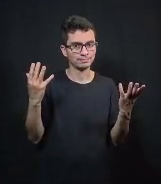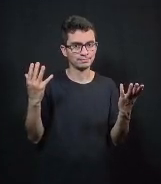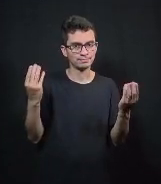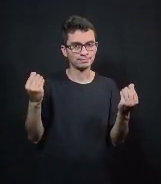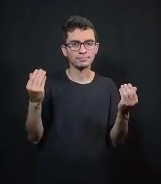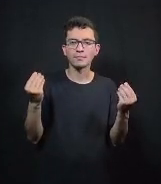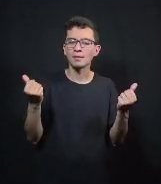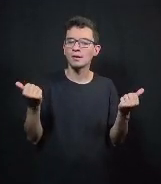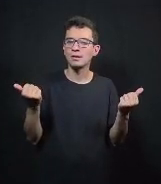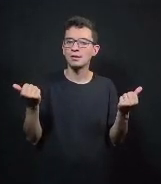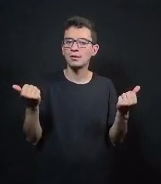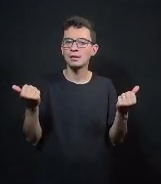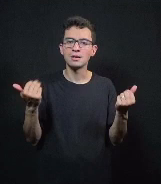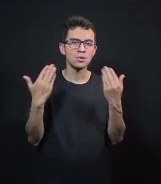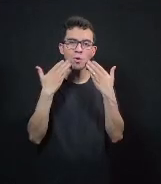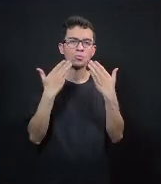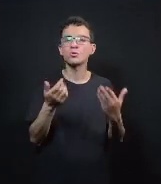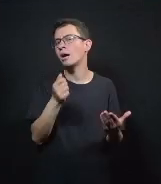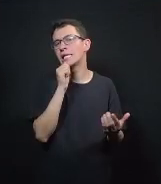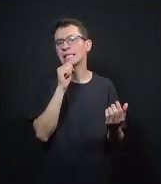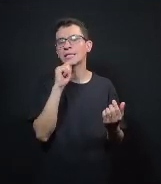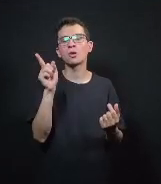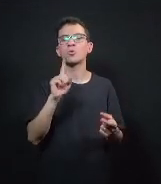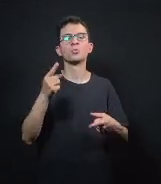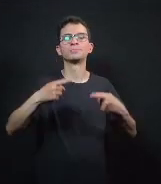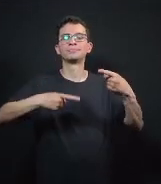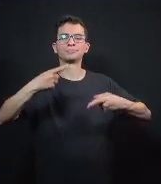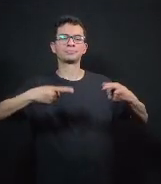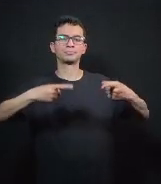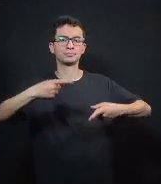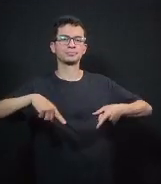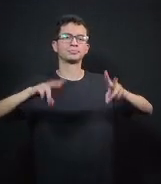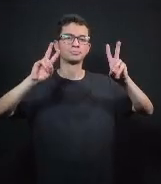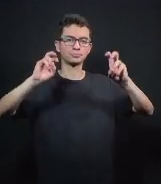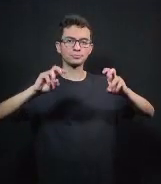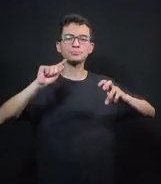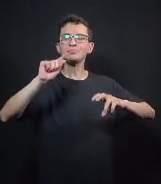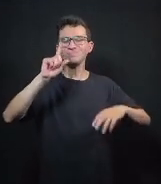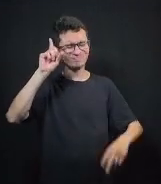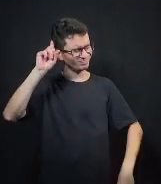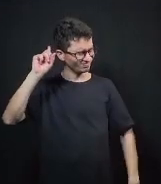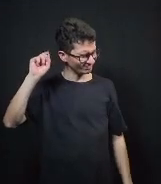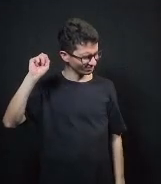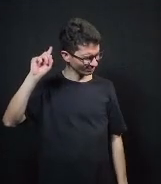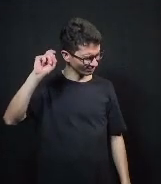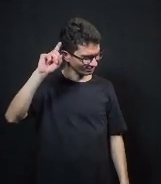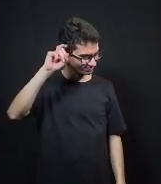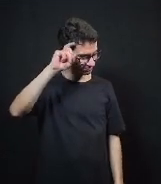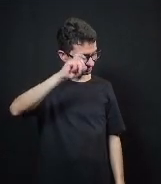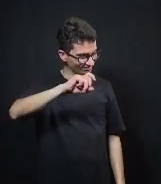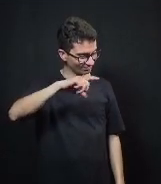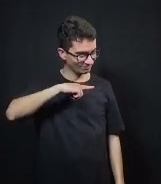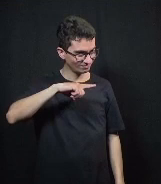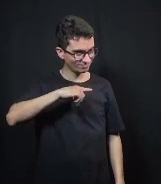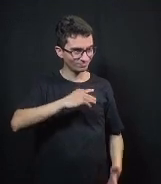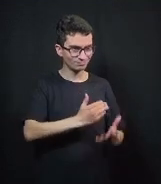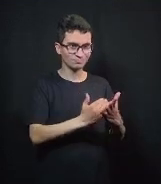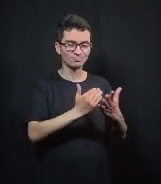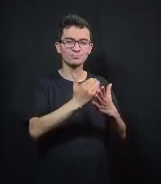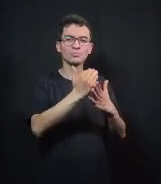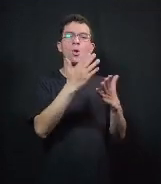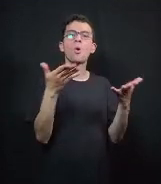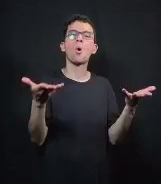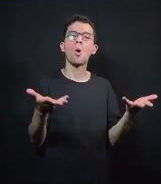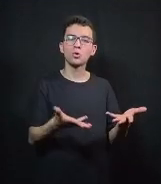a gente ainda não trouxe para a mesa de debate, que é o grau de complexidade das informações com as quais a gente lida hoje em